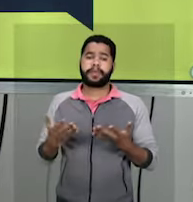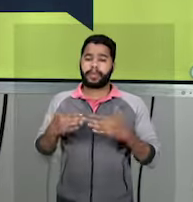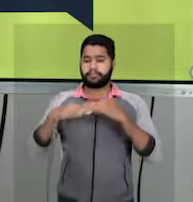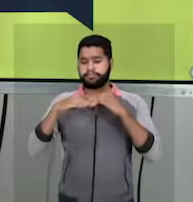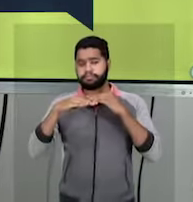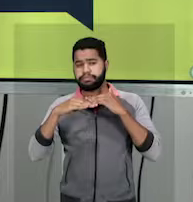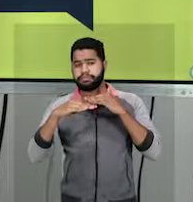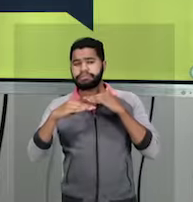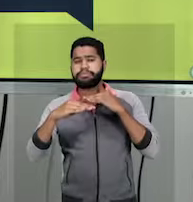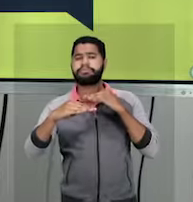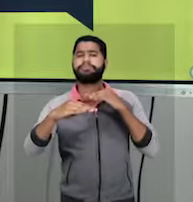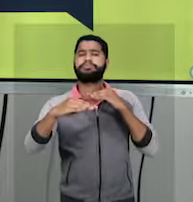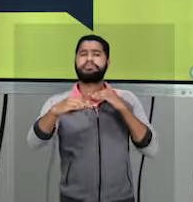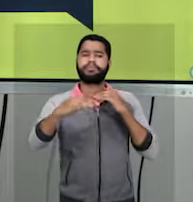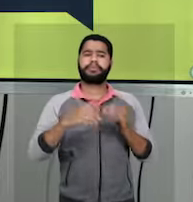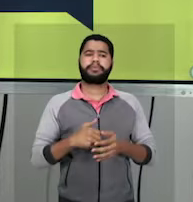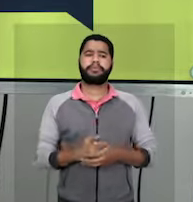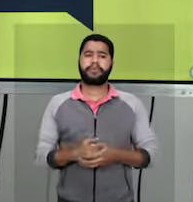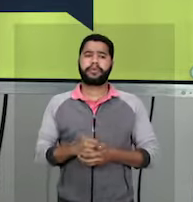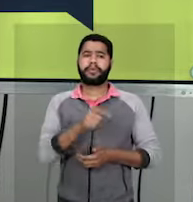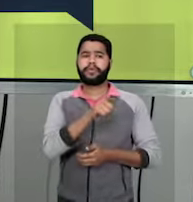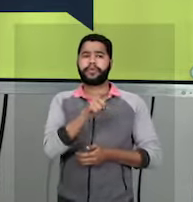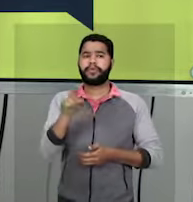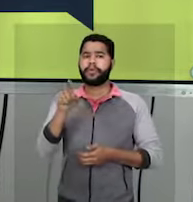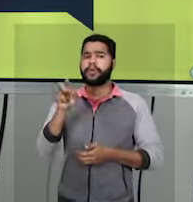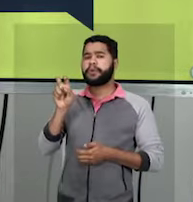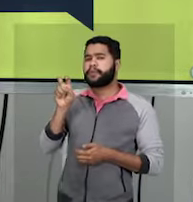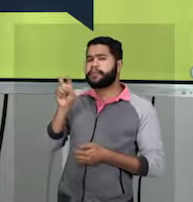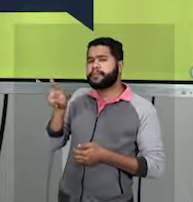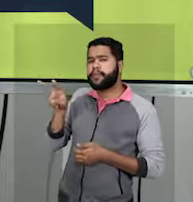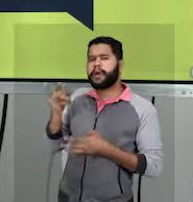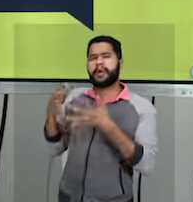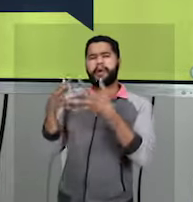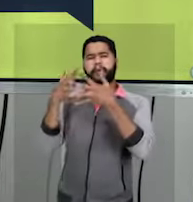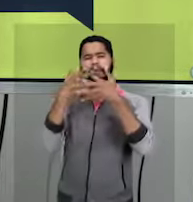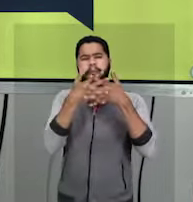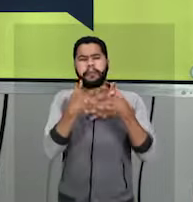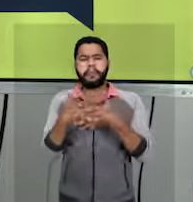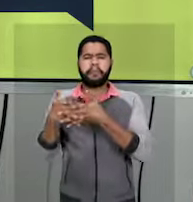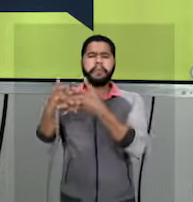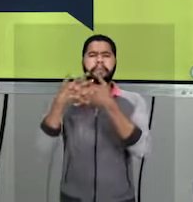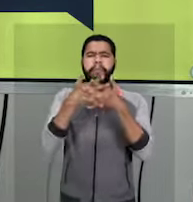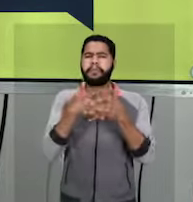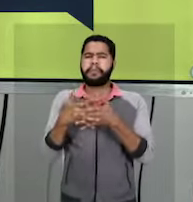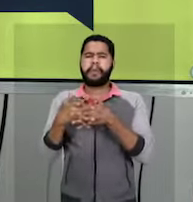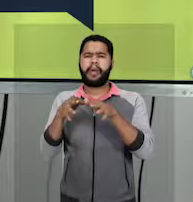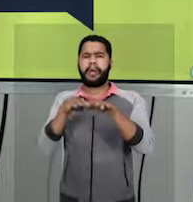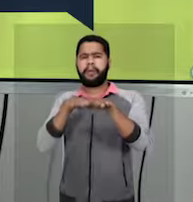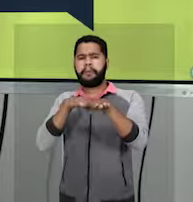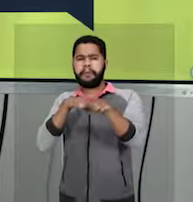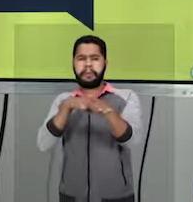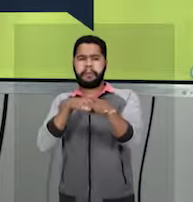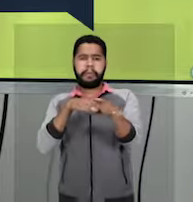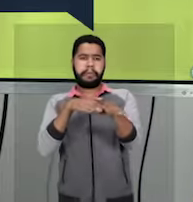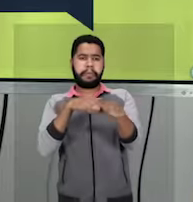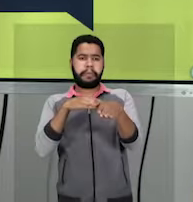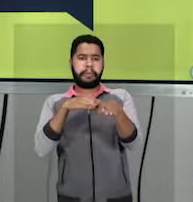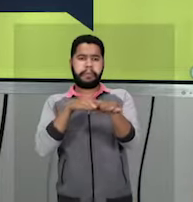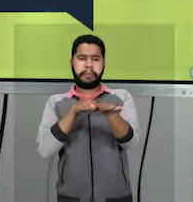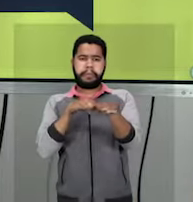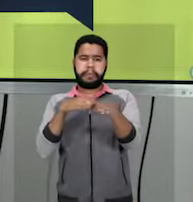então nas estradas você vê caminhões carretas carregando